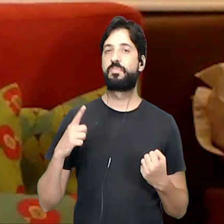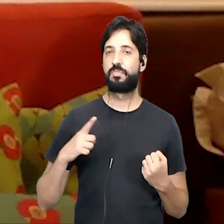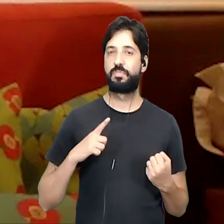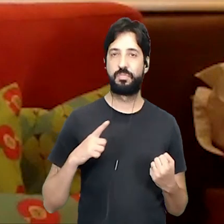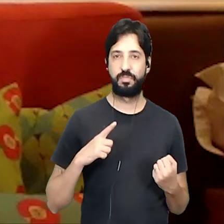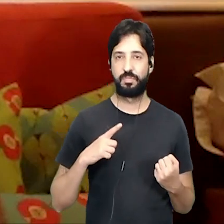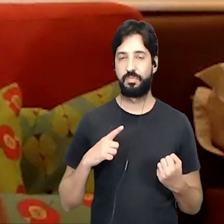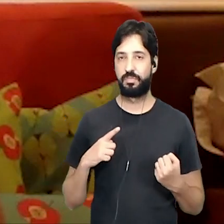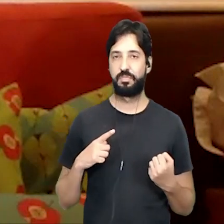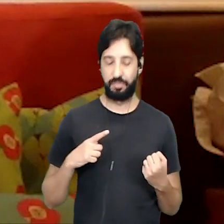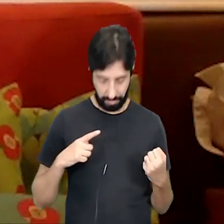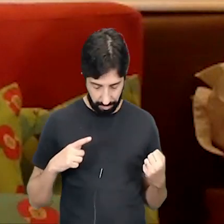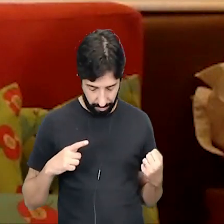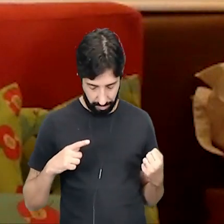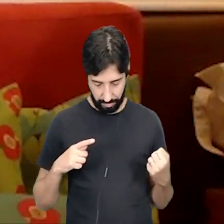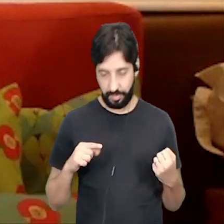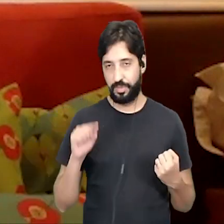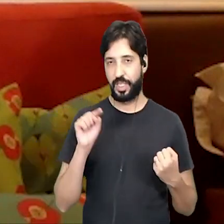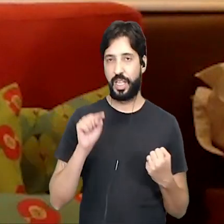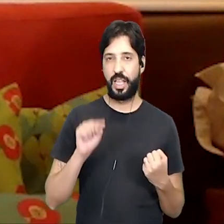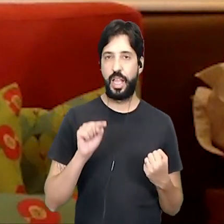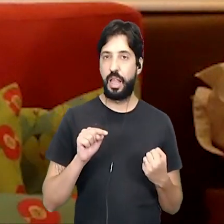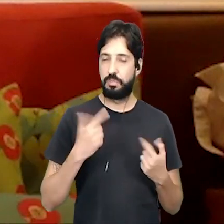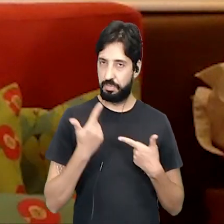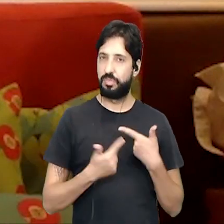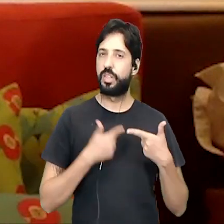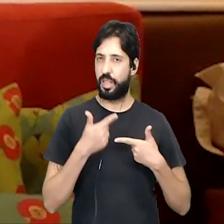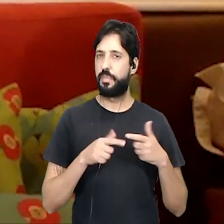gente realmente tem